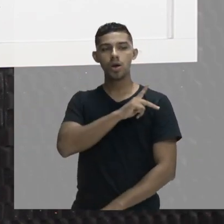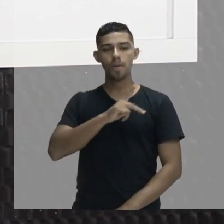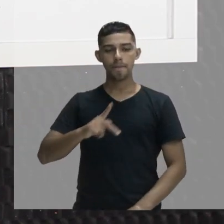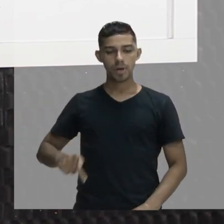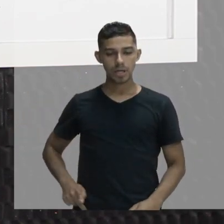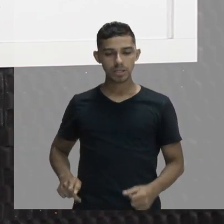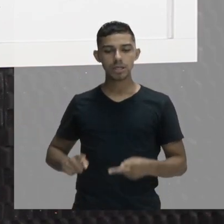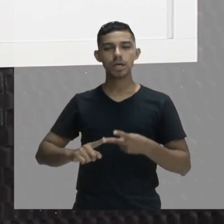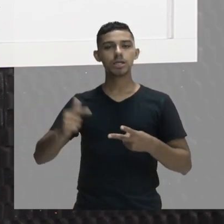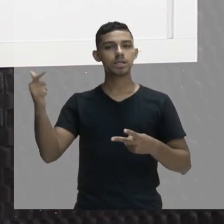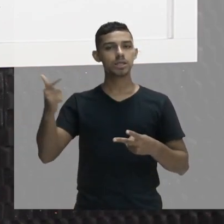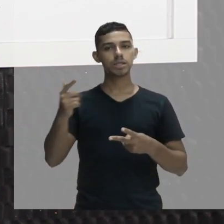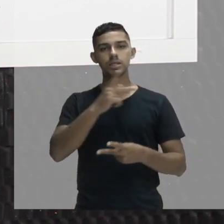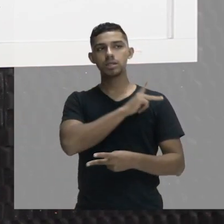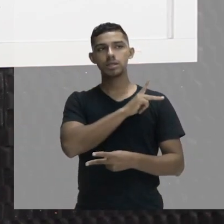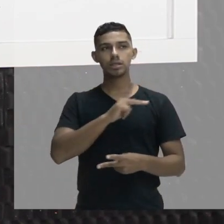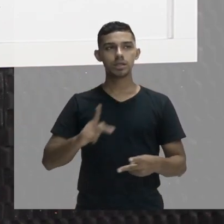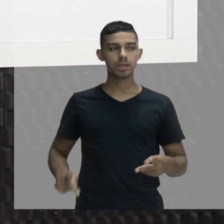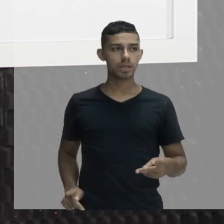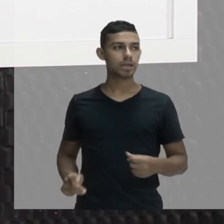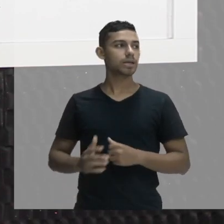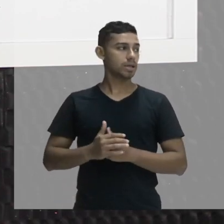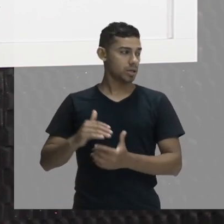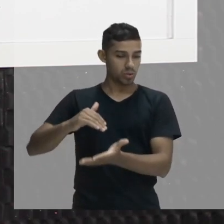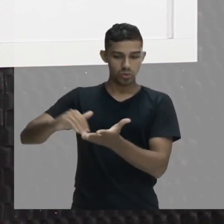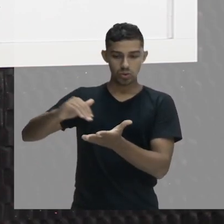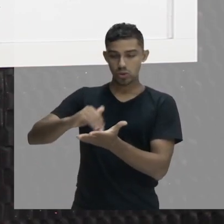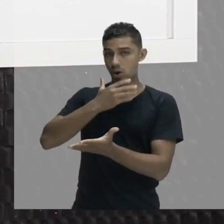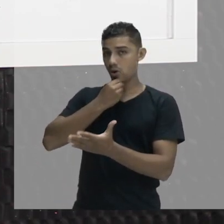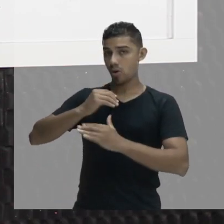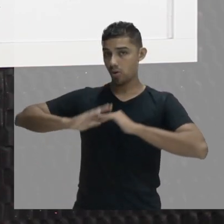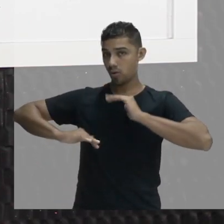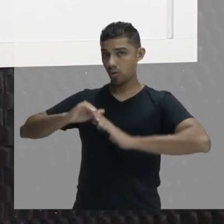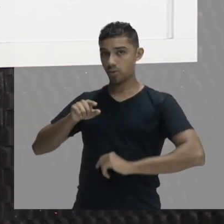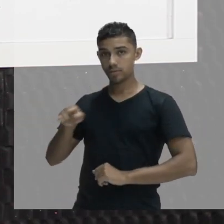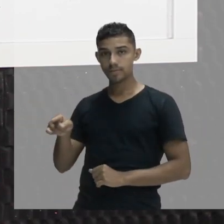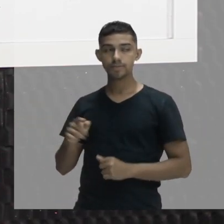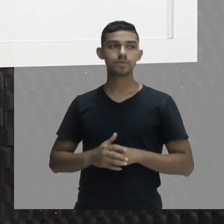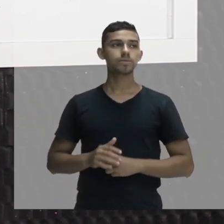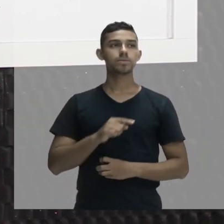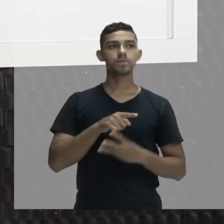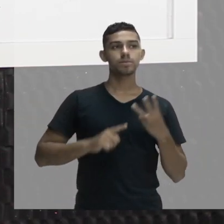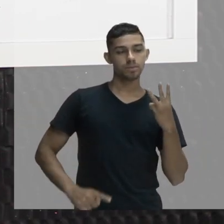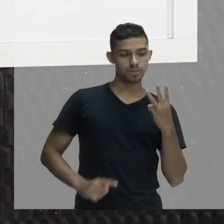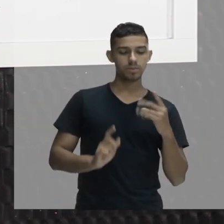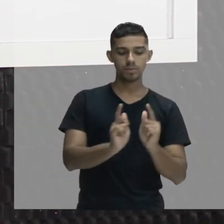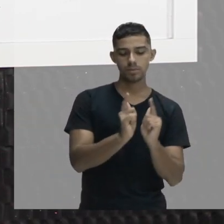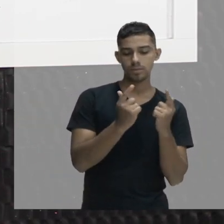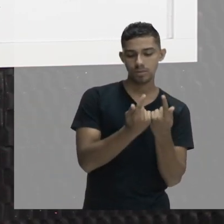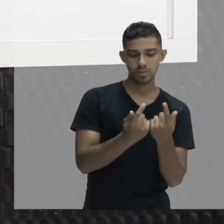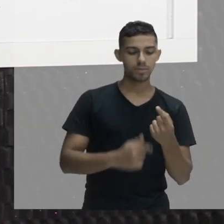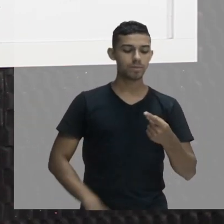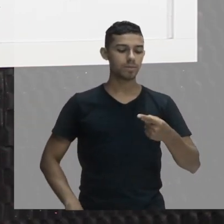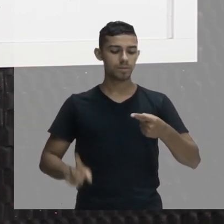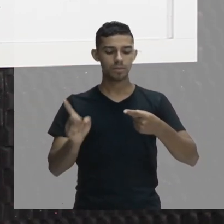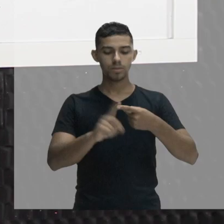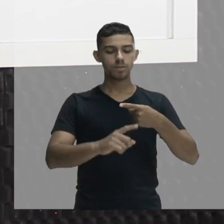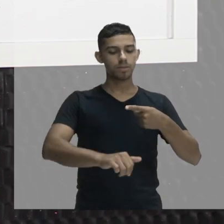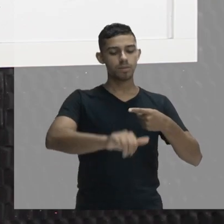presidente, um vice-presidente e um secretário. Beleza? Aí vamos imaginar aqui 3 grupos. Aqui eu vou colocar a